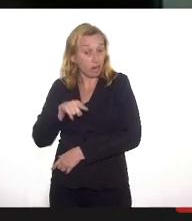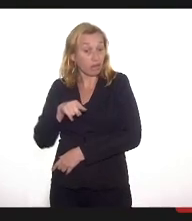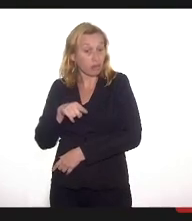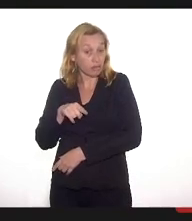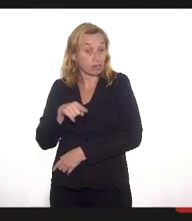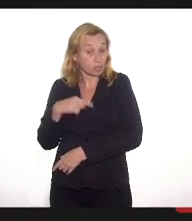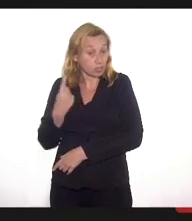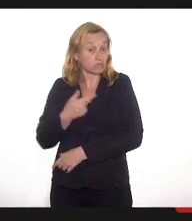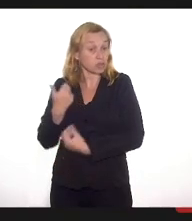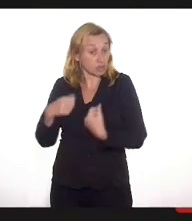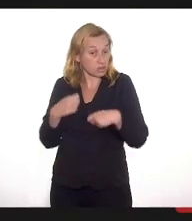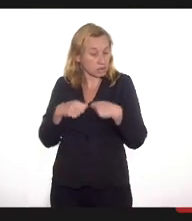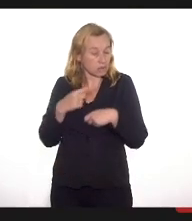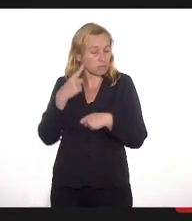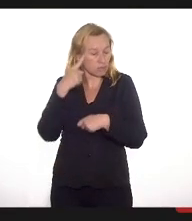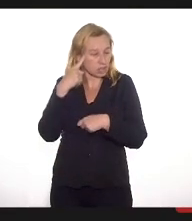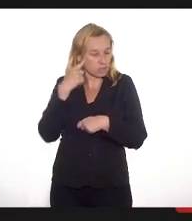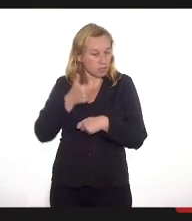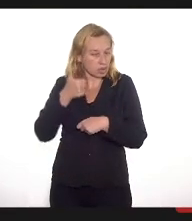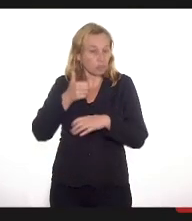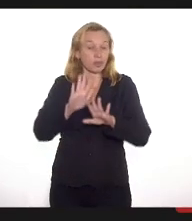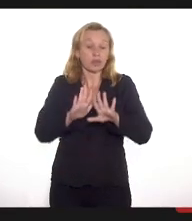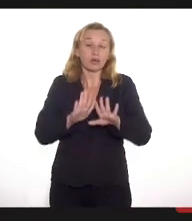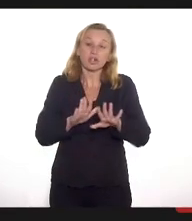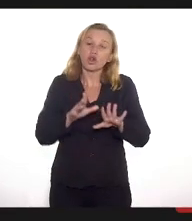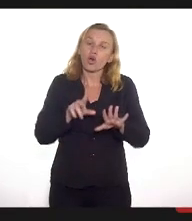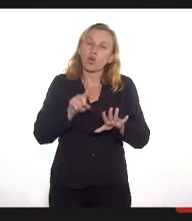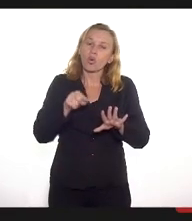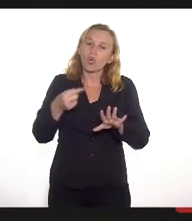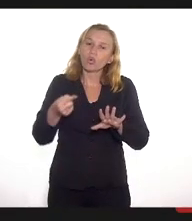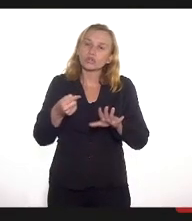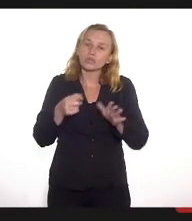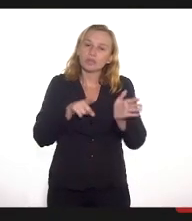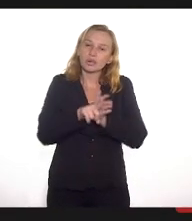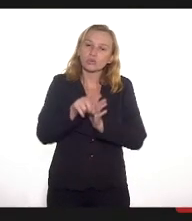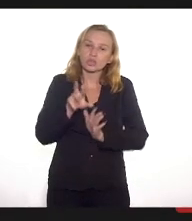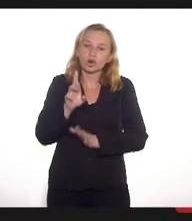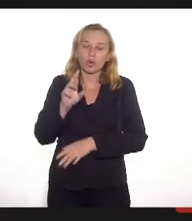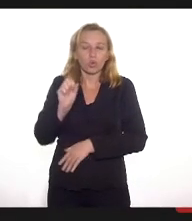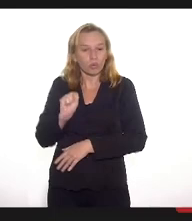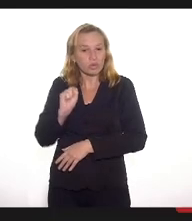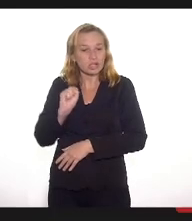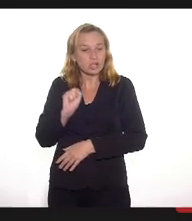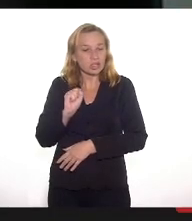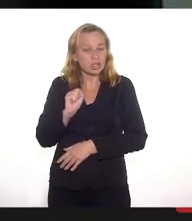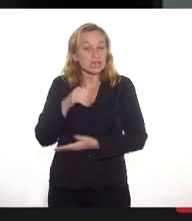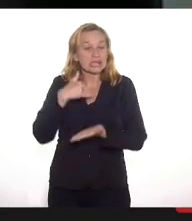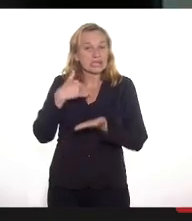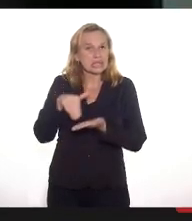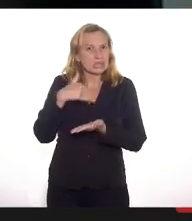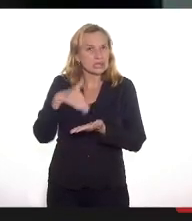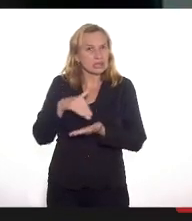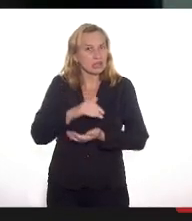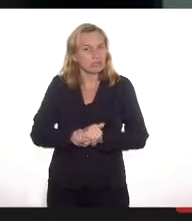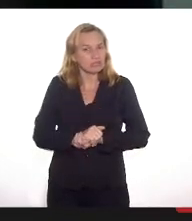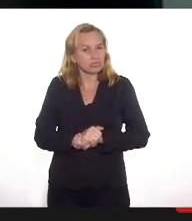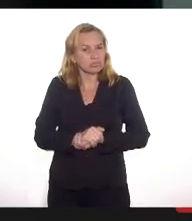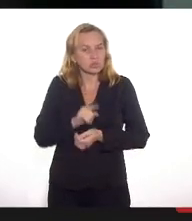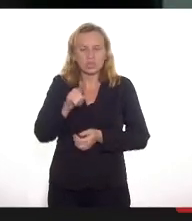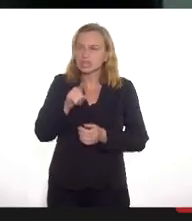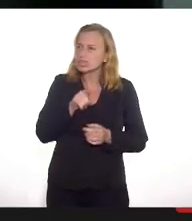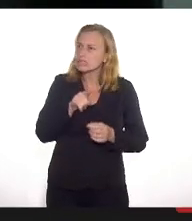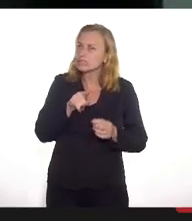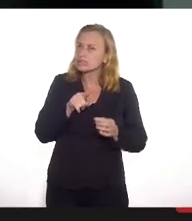que a gente também tem que refletir um pouco só queria fazer mais uma observação Cobain só um minutinho Secretário é